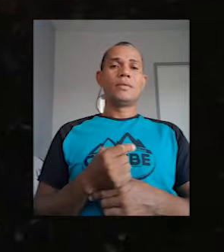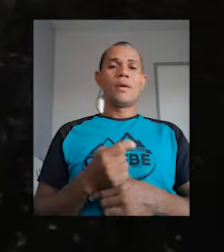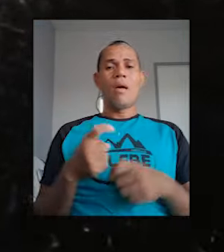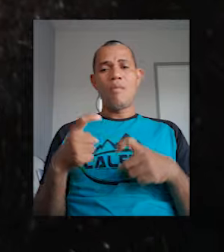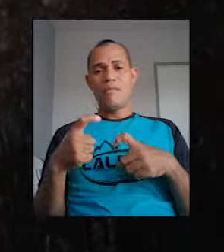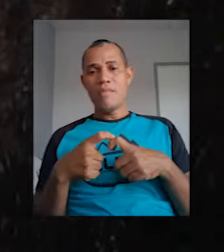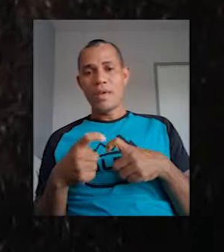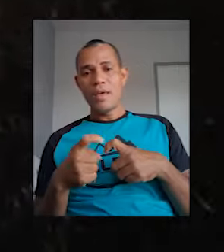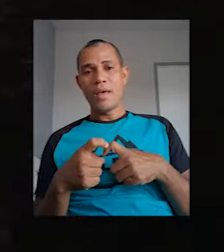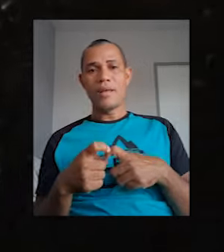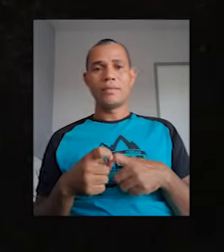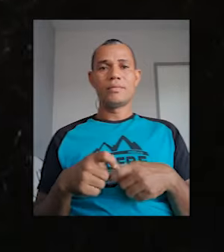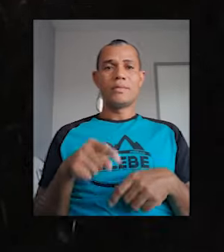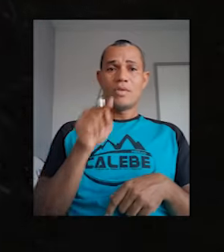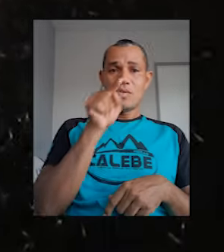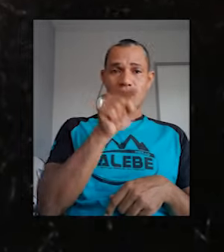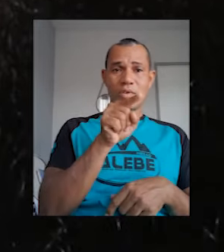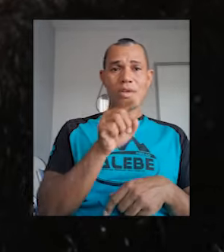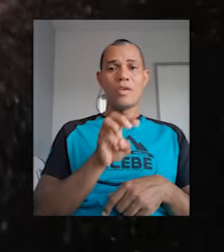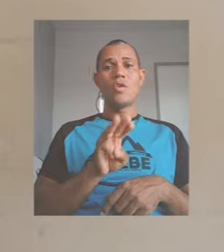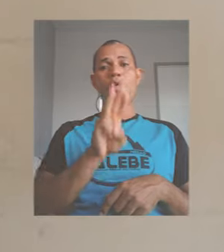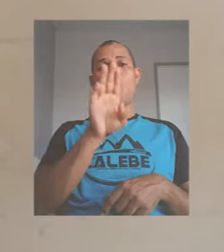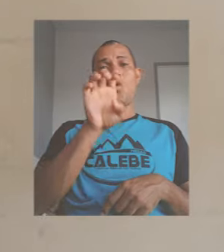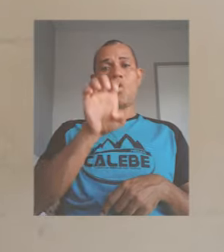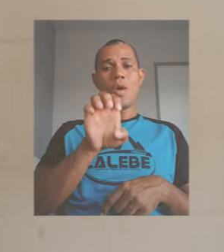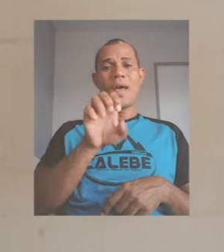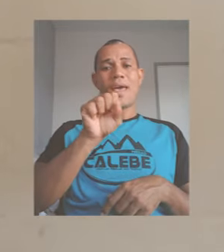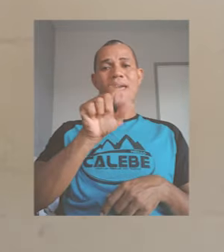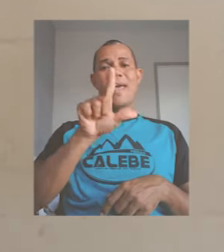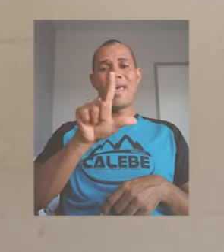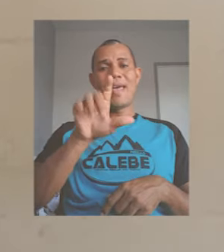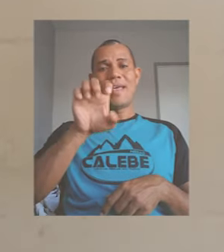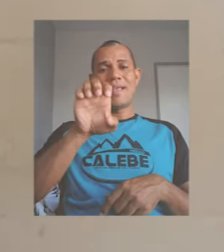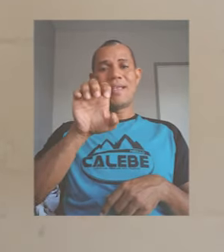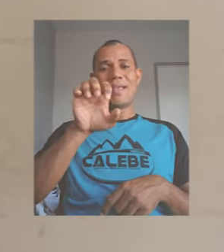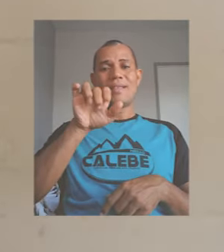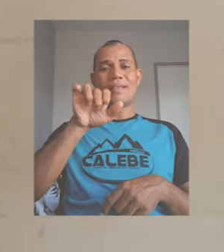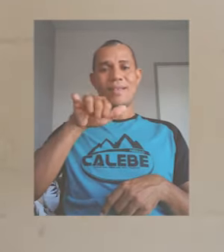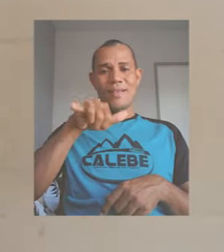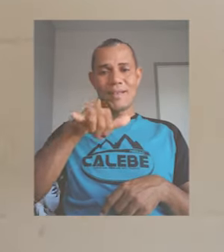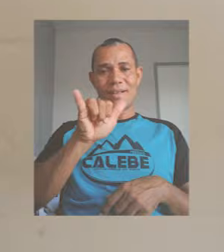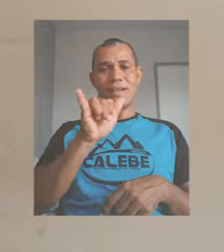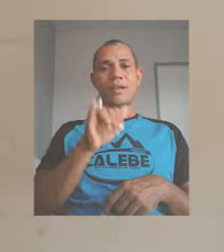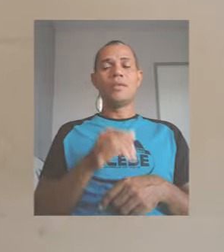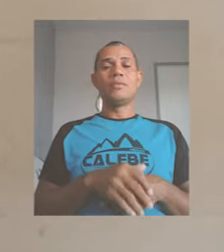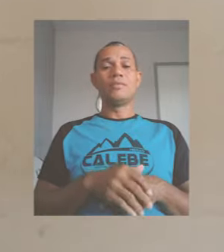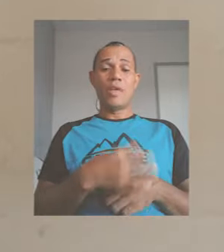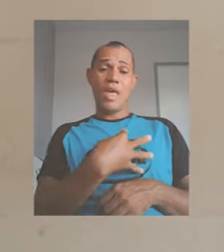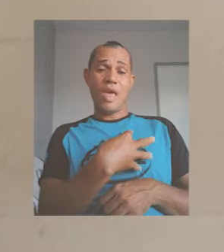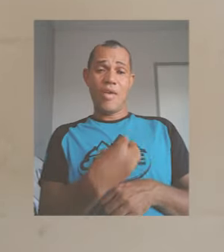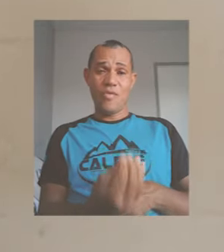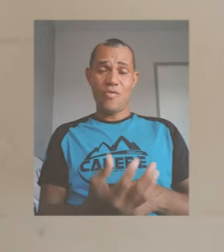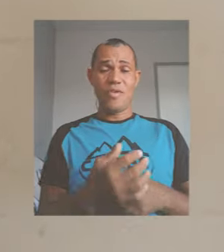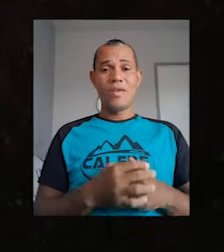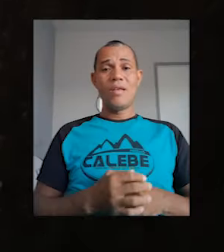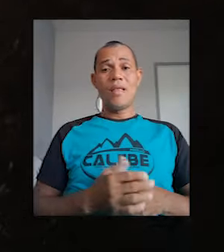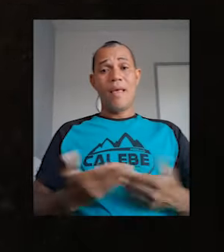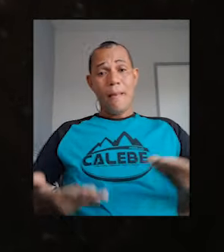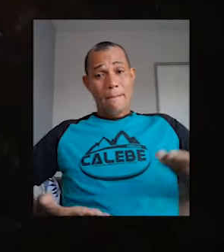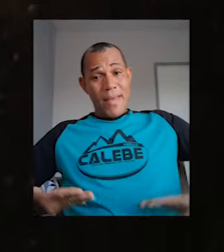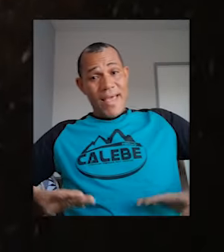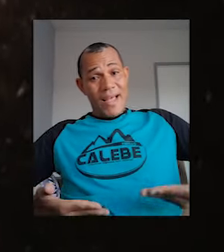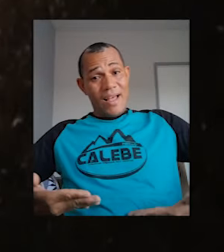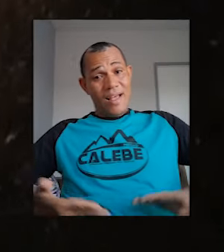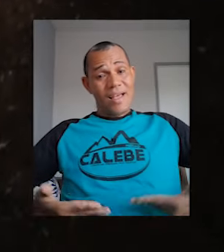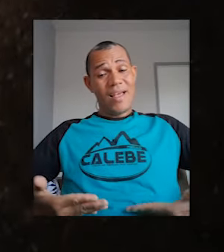de médico. E eu, como um bolsista, eu era filho de uma empregada doméstica com um gari. Mas um